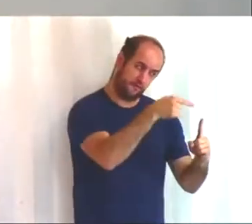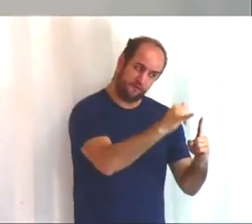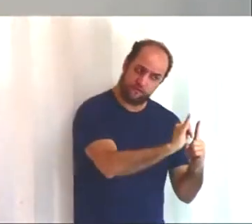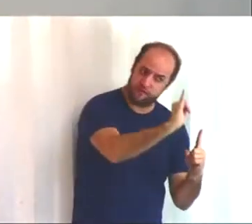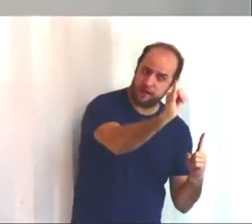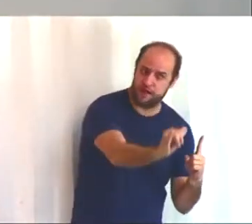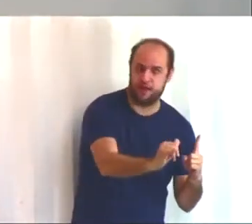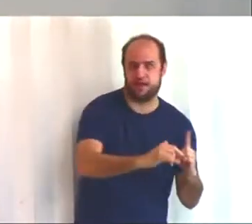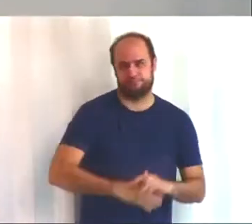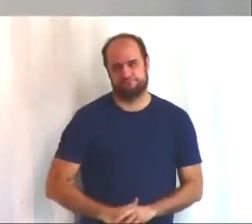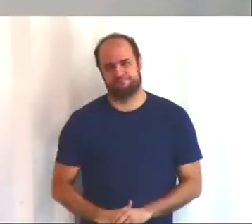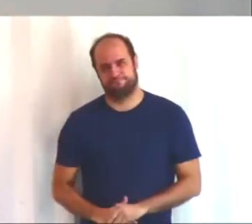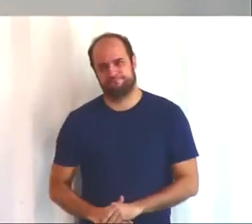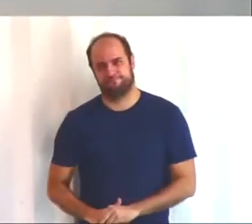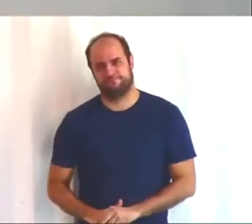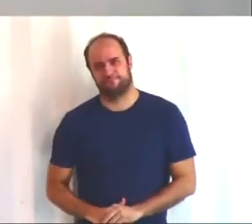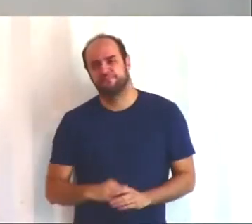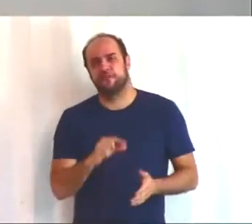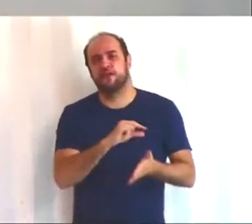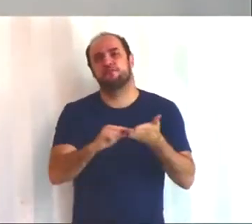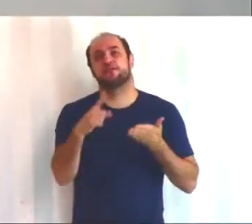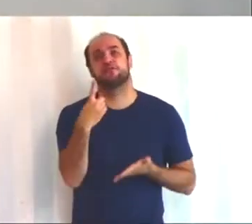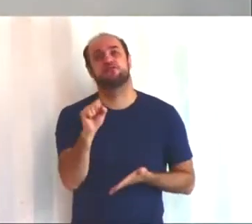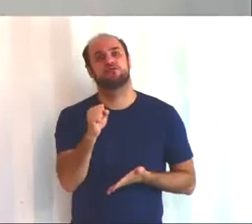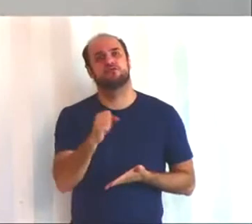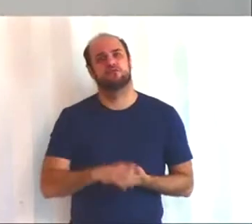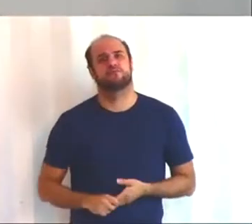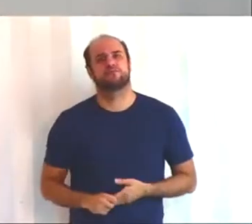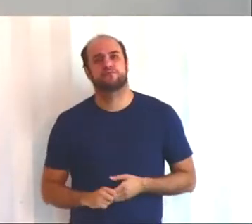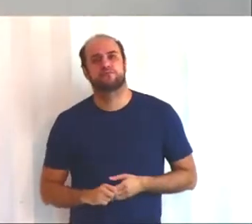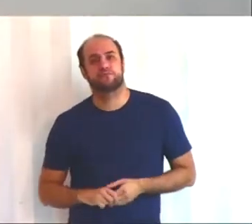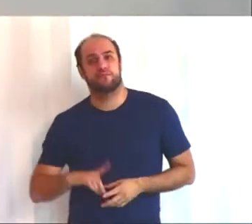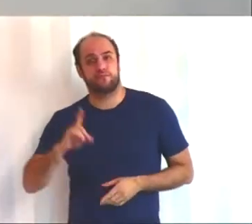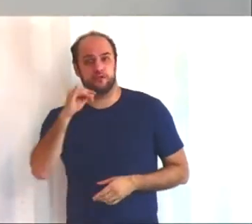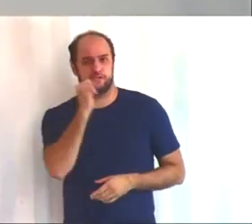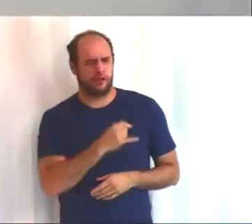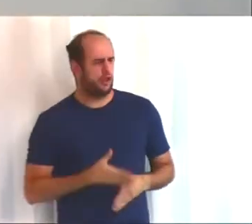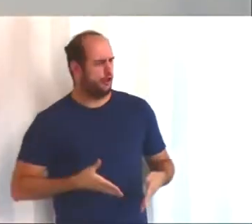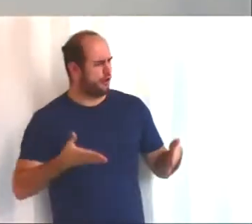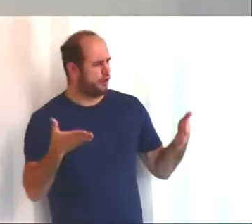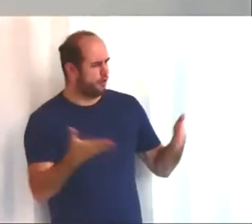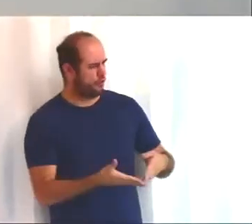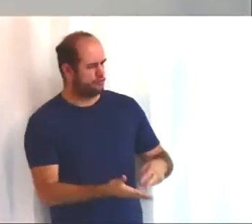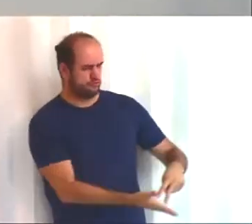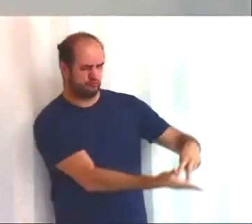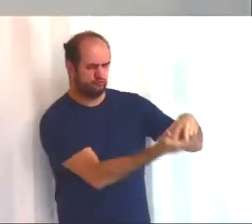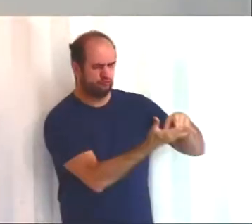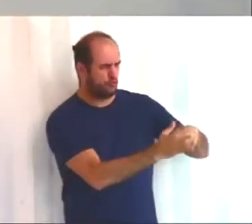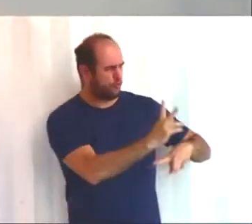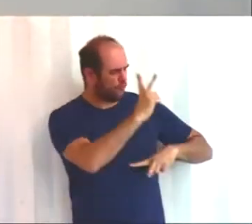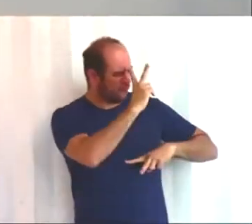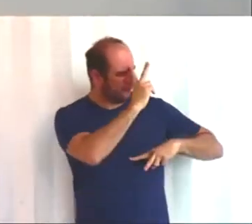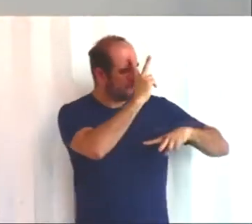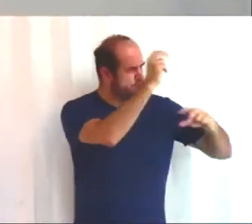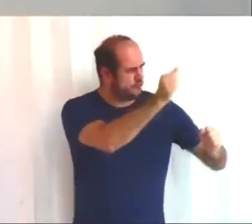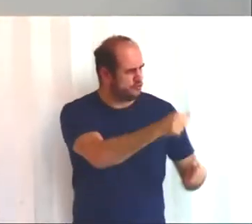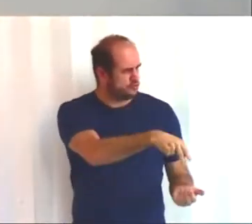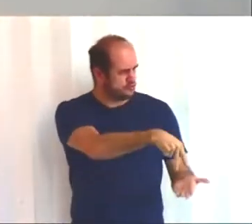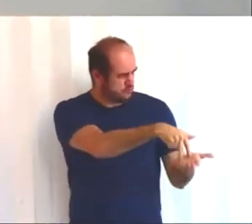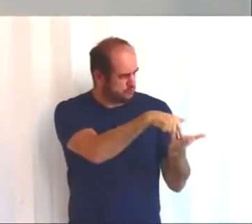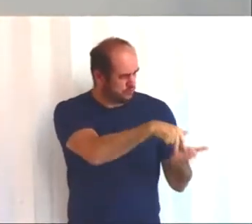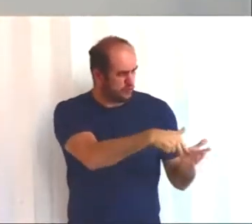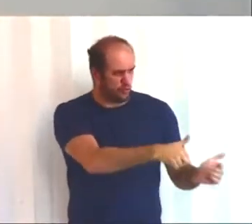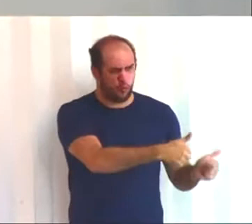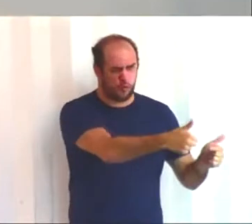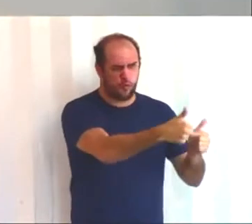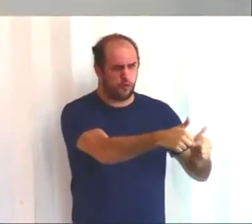Versículo 18, eis que hoje te ponho por cidade fortificada, por coluna de ferro e por muros de bronze contra